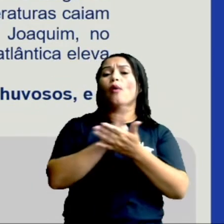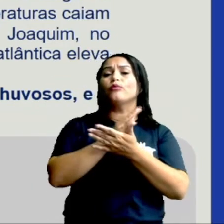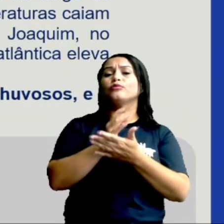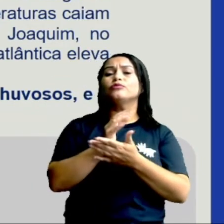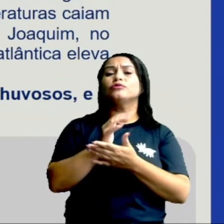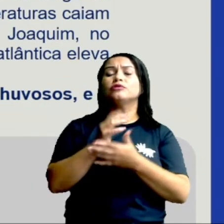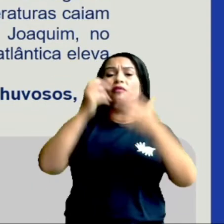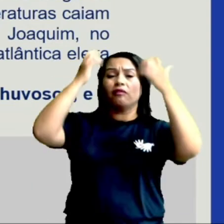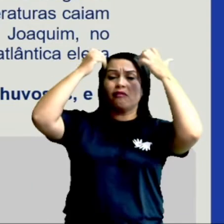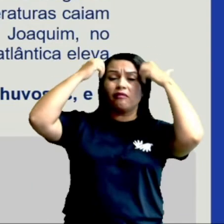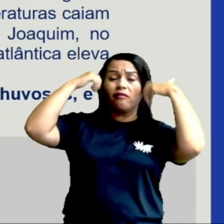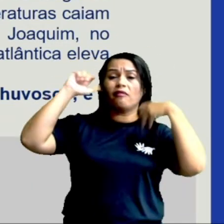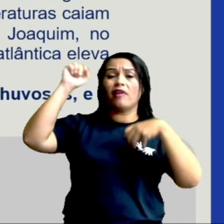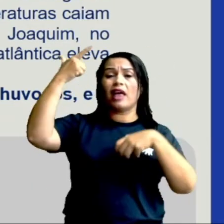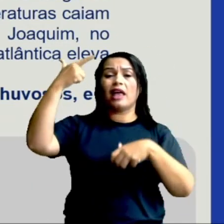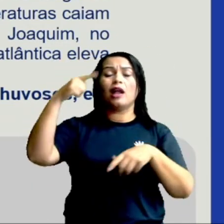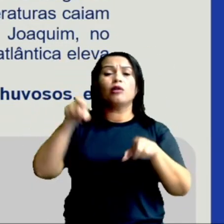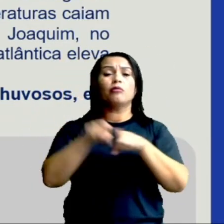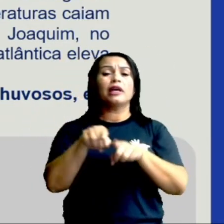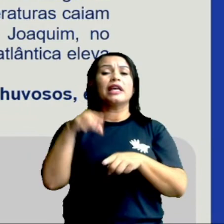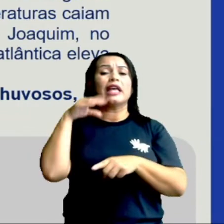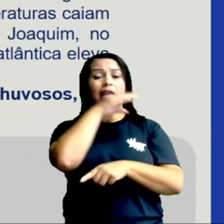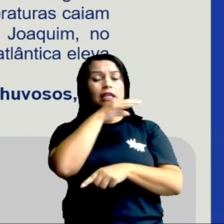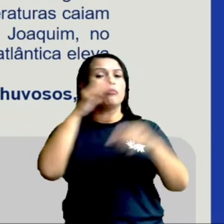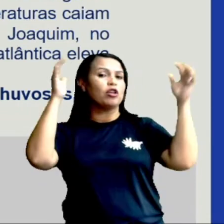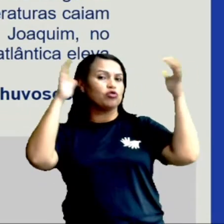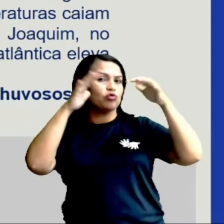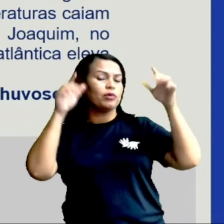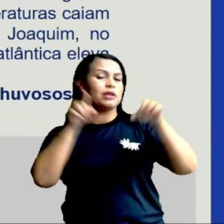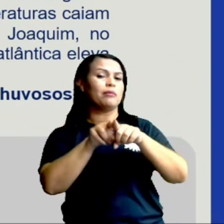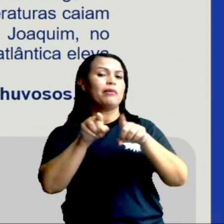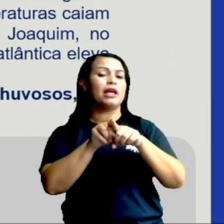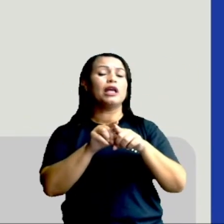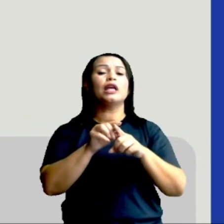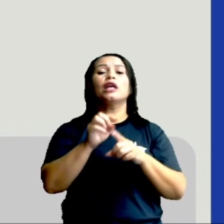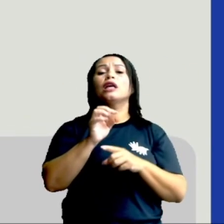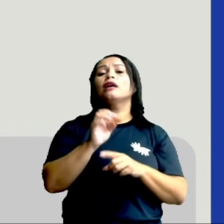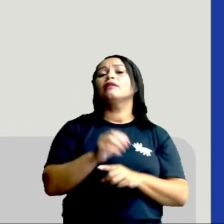com temperaturas baixas em virtude da altitude da região.